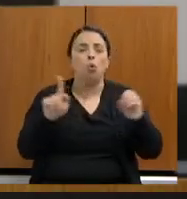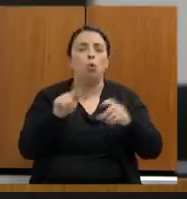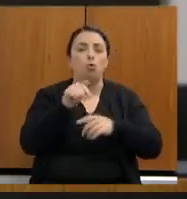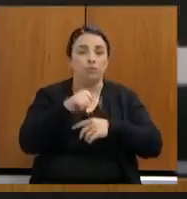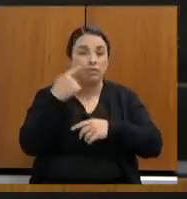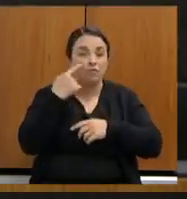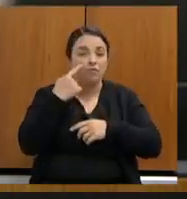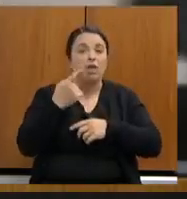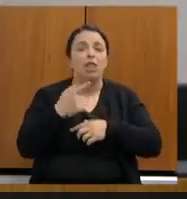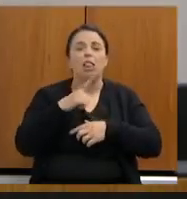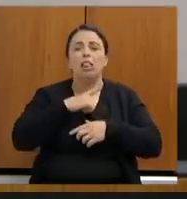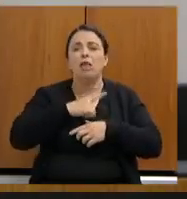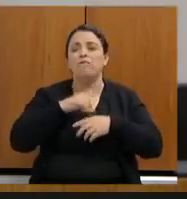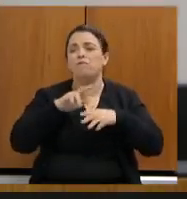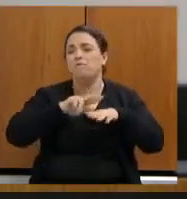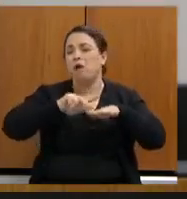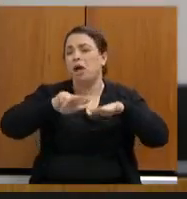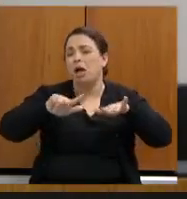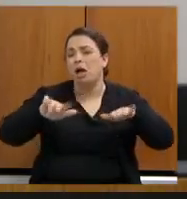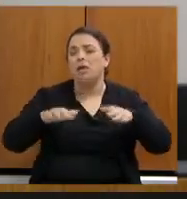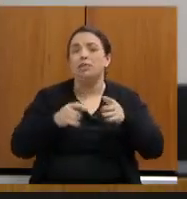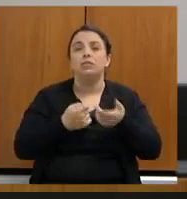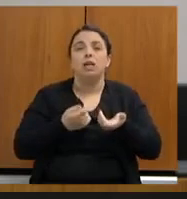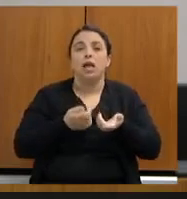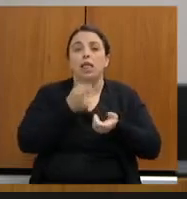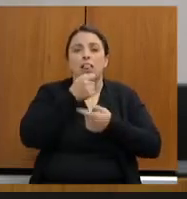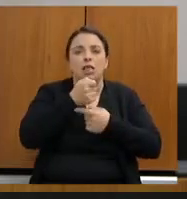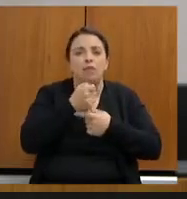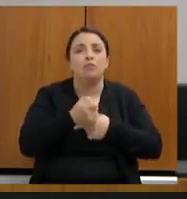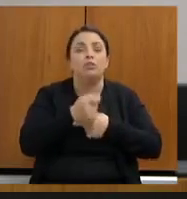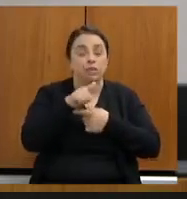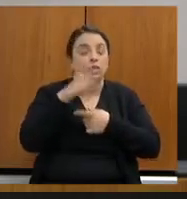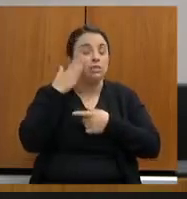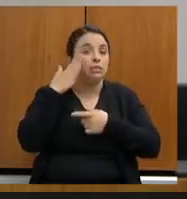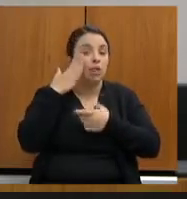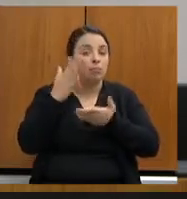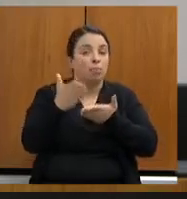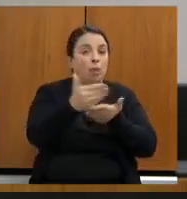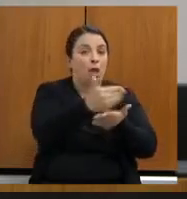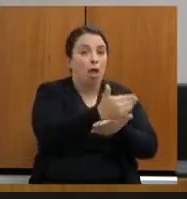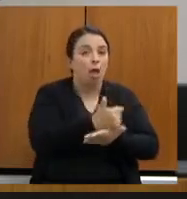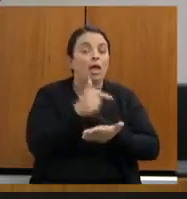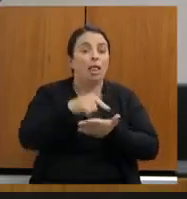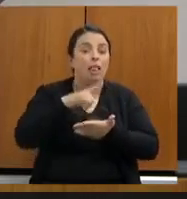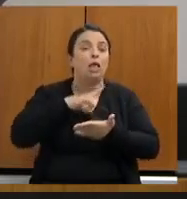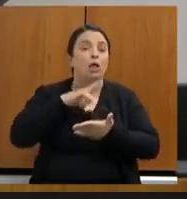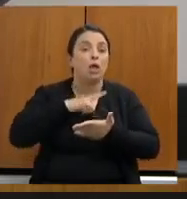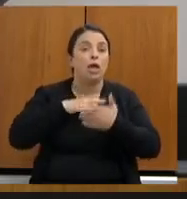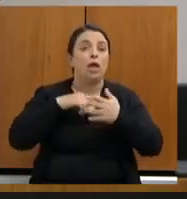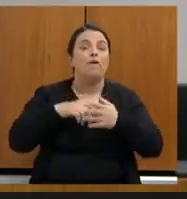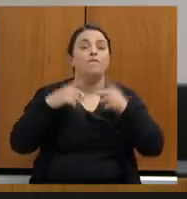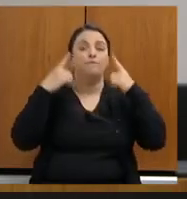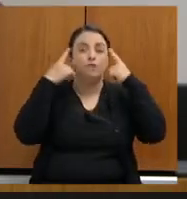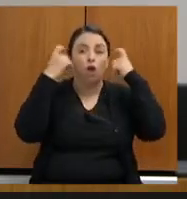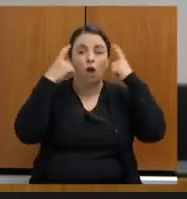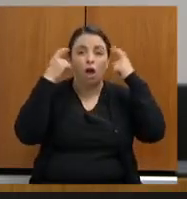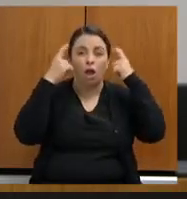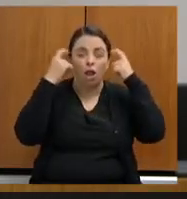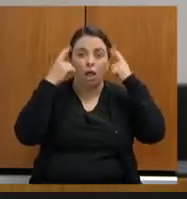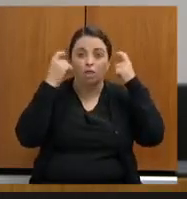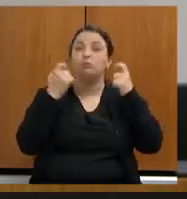matérias é bom que a gente tenha isso aqui também registrado eu por vir Deputado